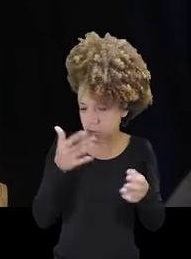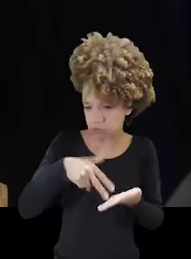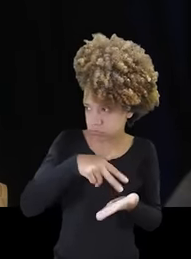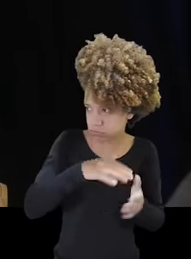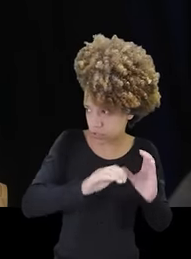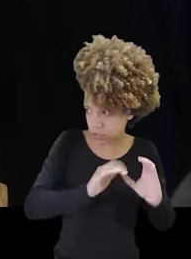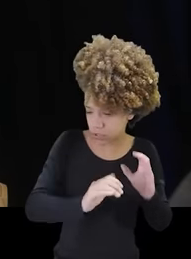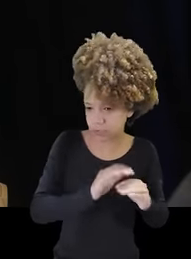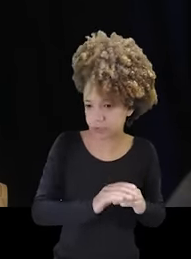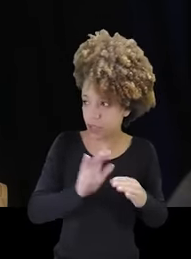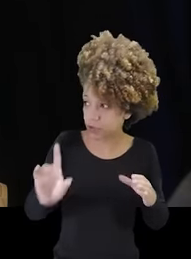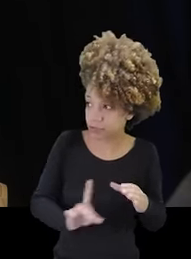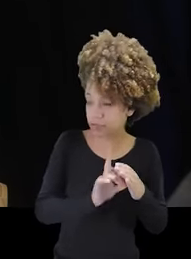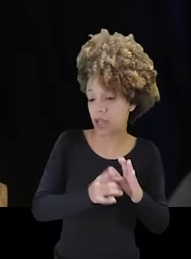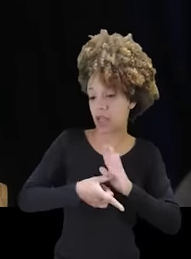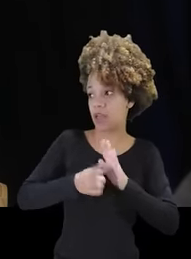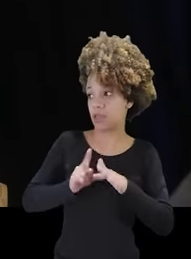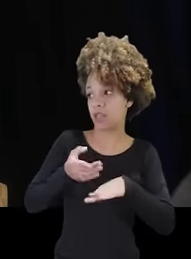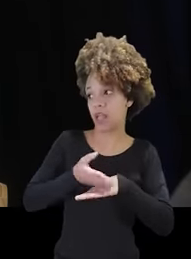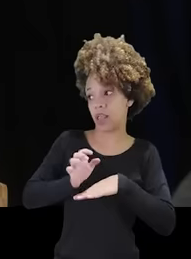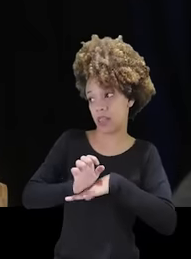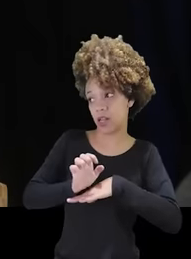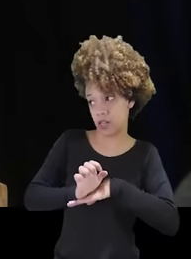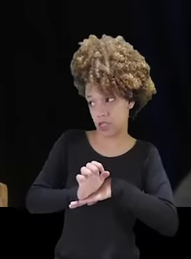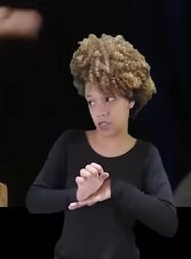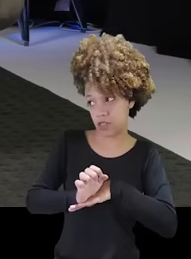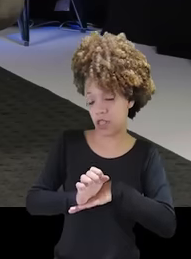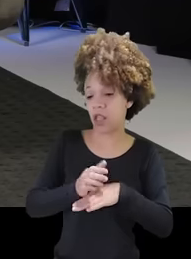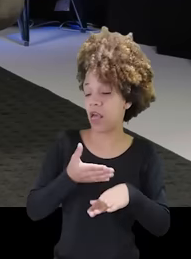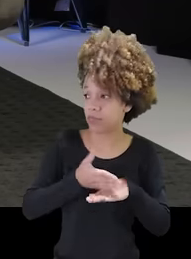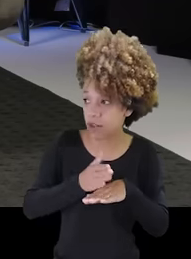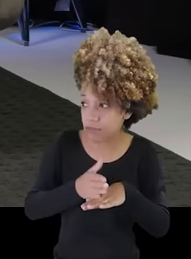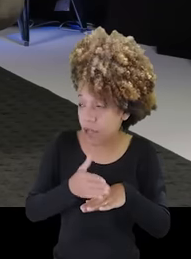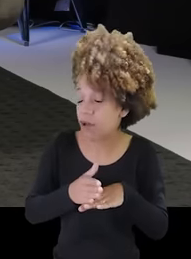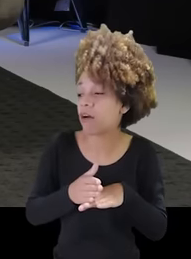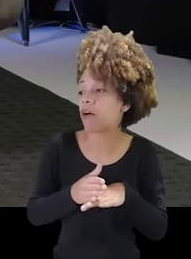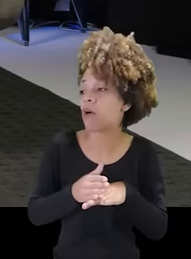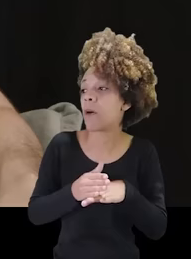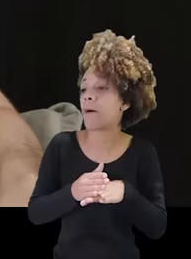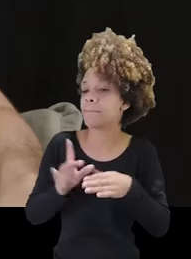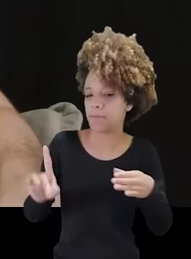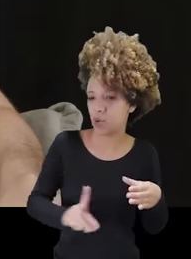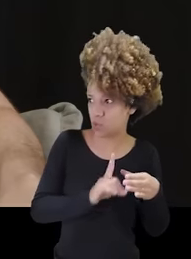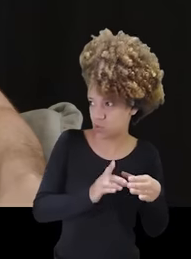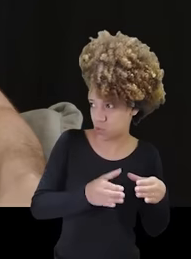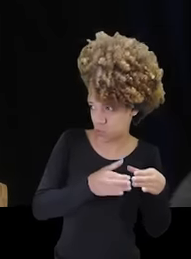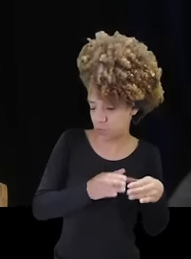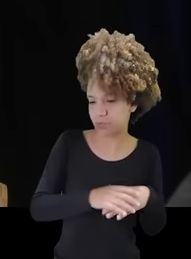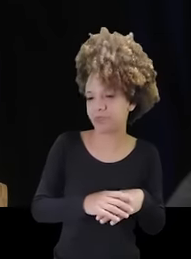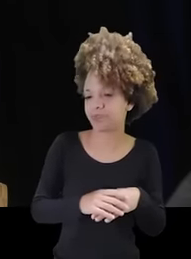aí eles para entrarem nesse grupo Eles foram antes trainees eles treinaram para entrar naquele grupo